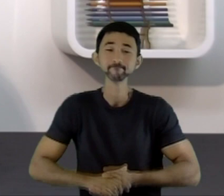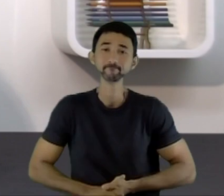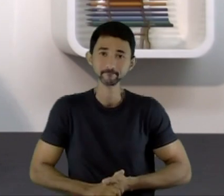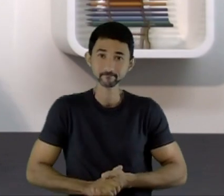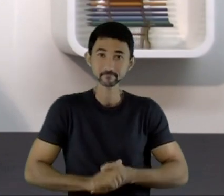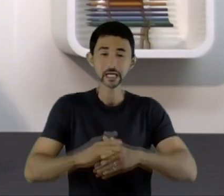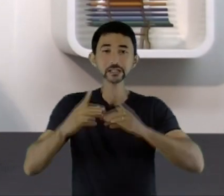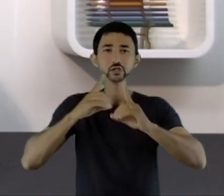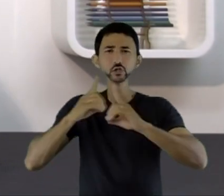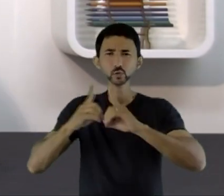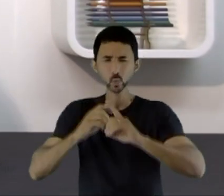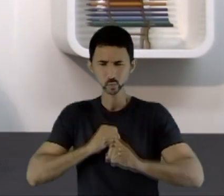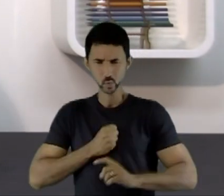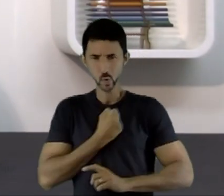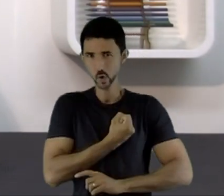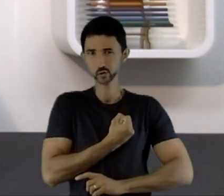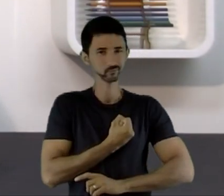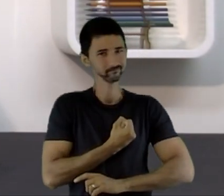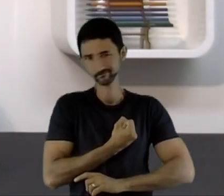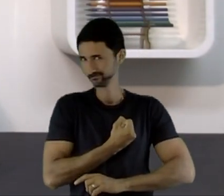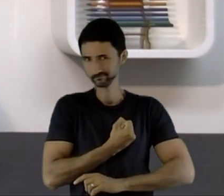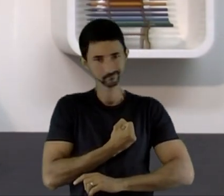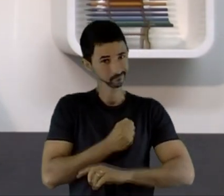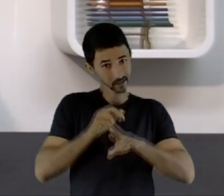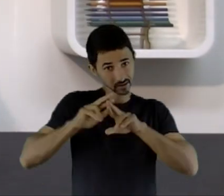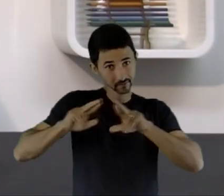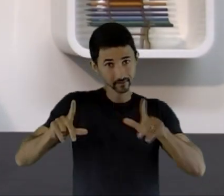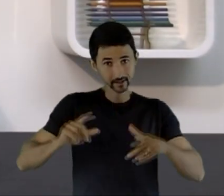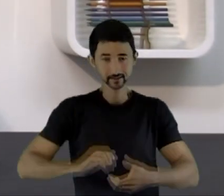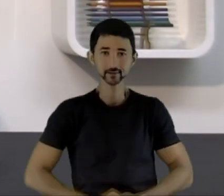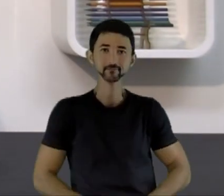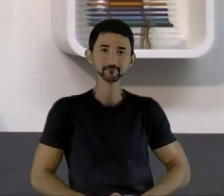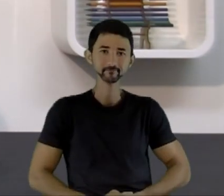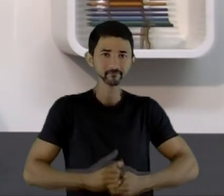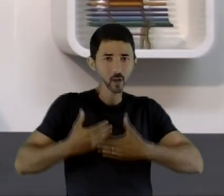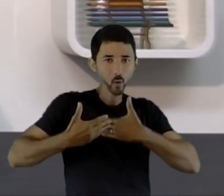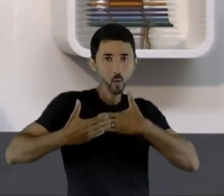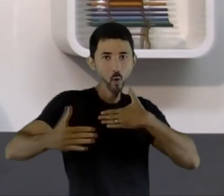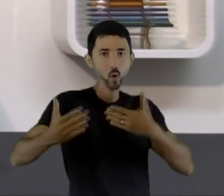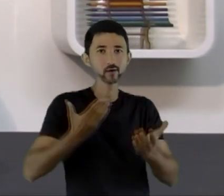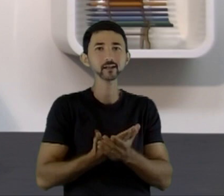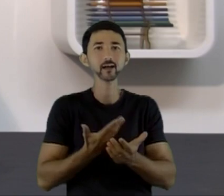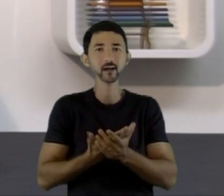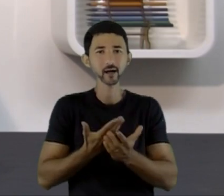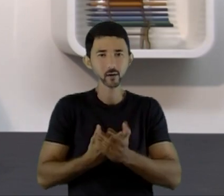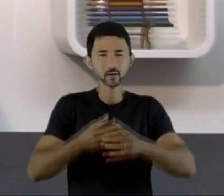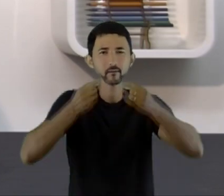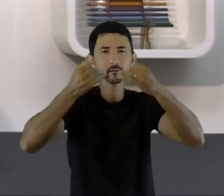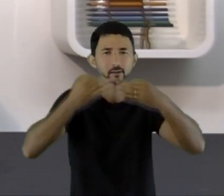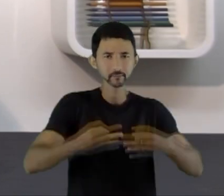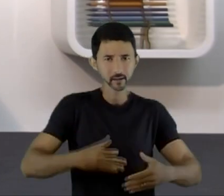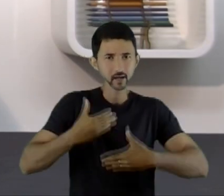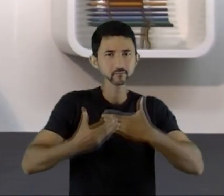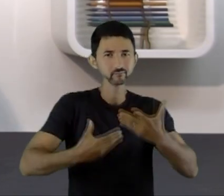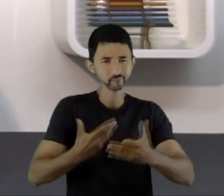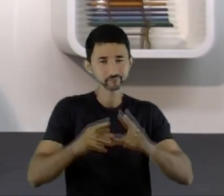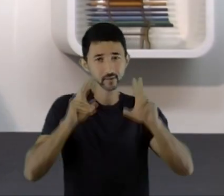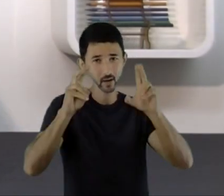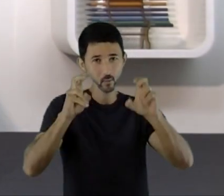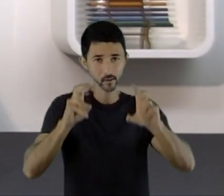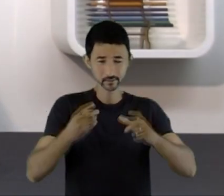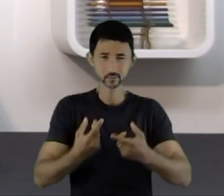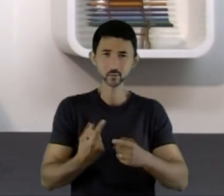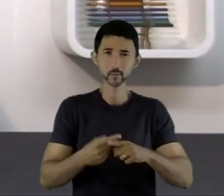Mas discurso de ódio é algo completamente diferente. E ao longo dessa aula, nós vamos falar um pouquinho a respeito